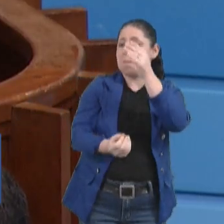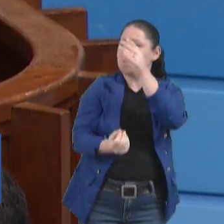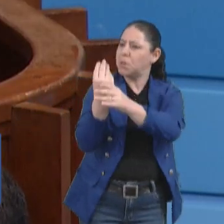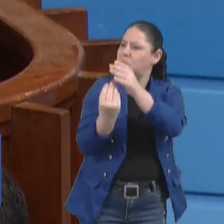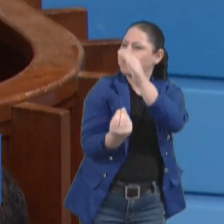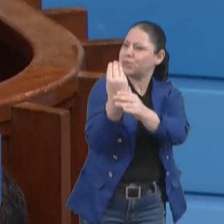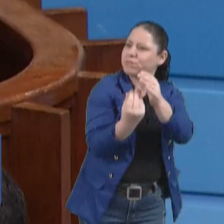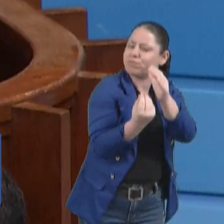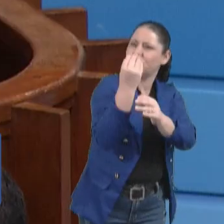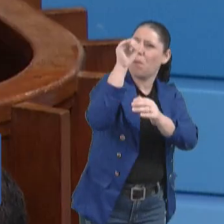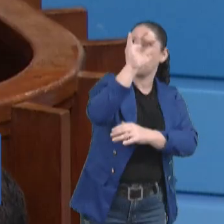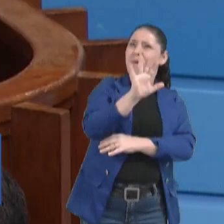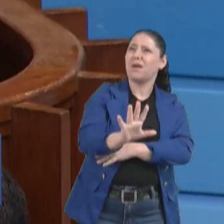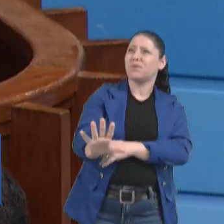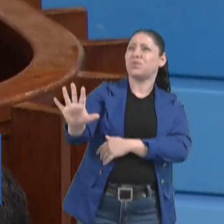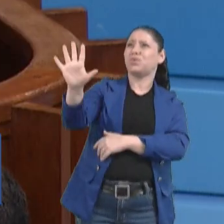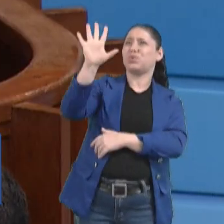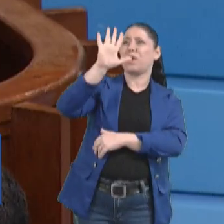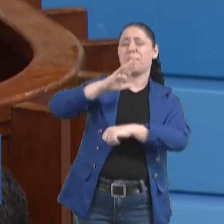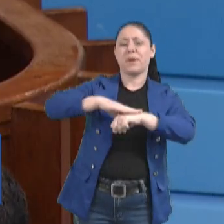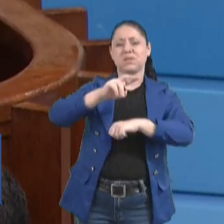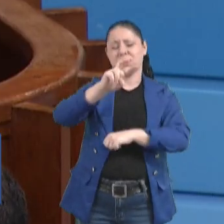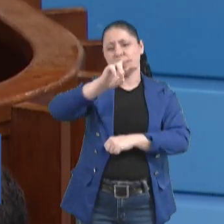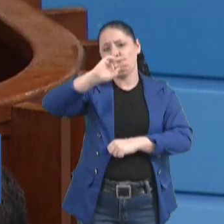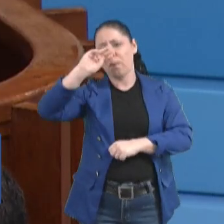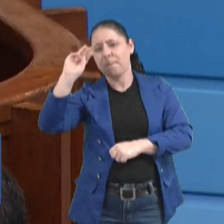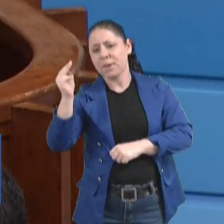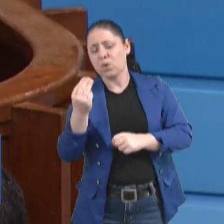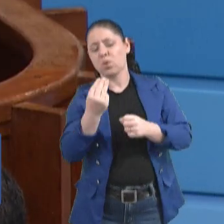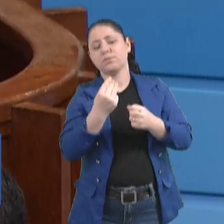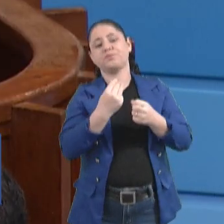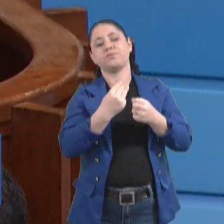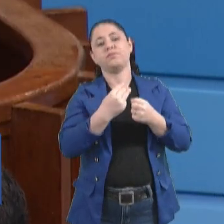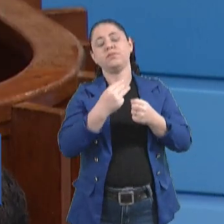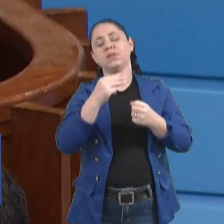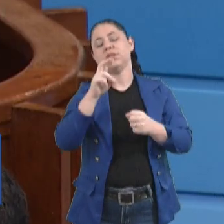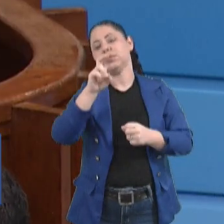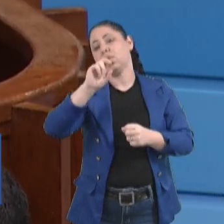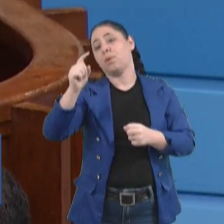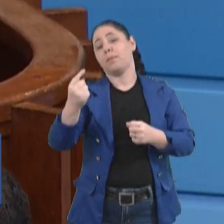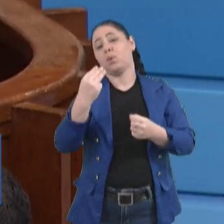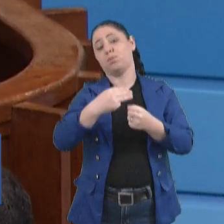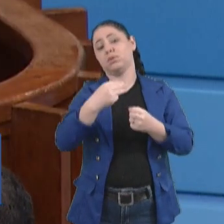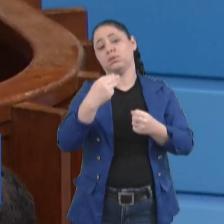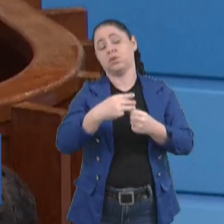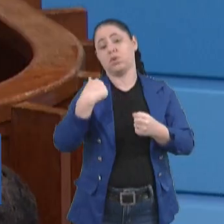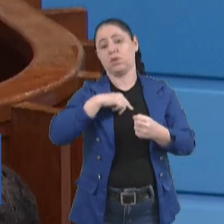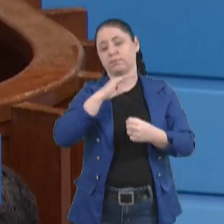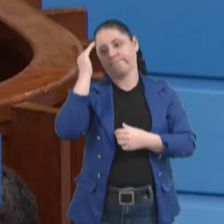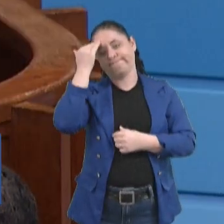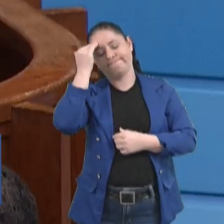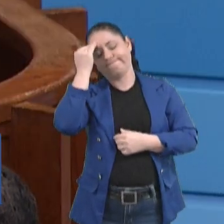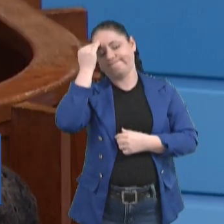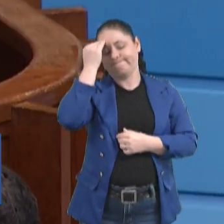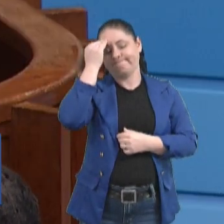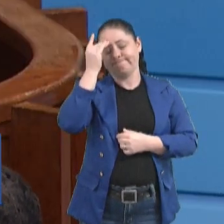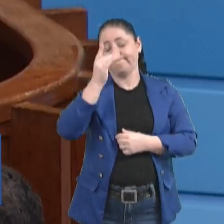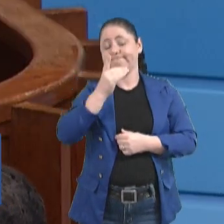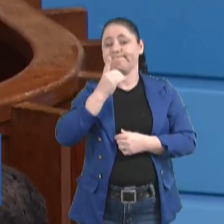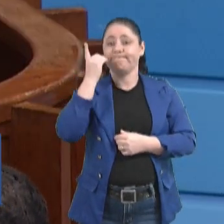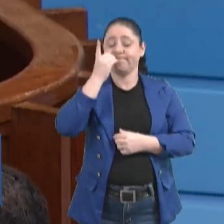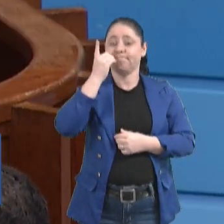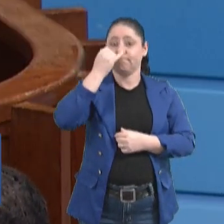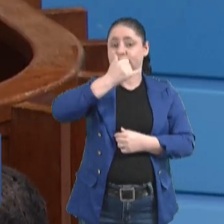nos todos os rincões do país, mais de 5 mil municípios, e disse: nós temos um entendimento, deputado Júnior